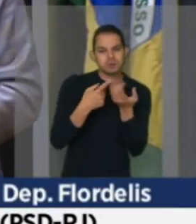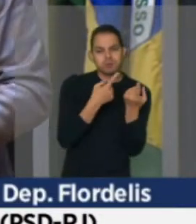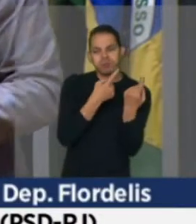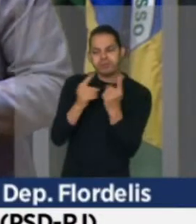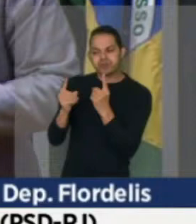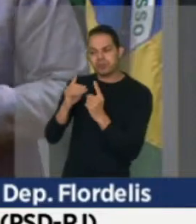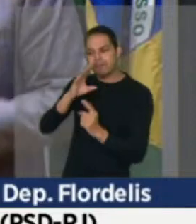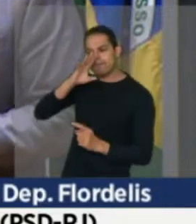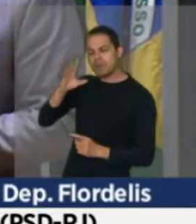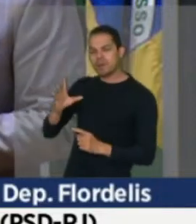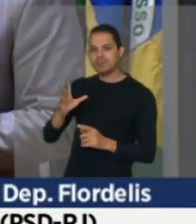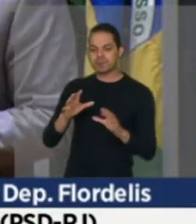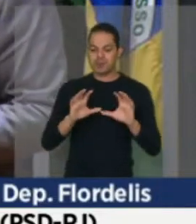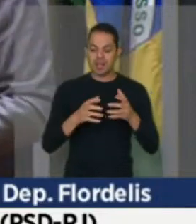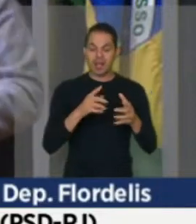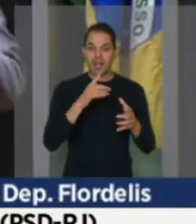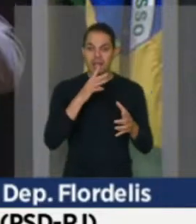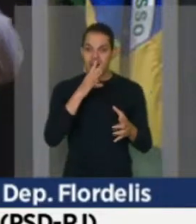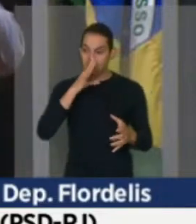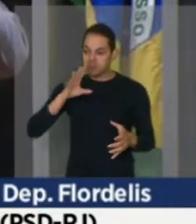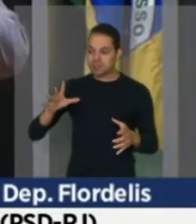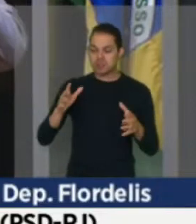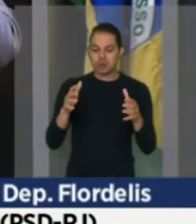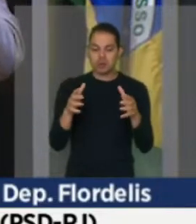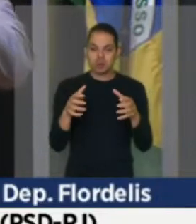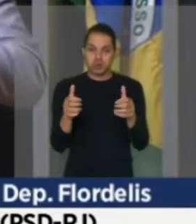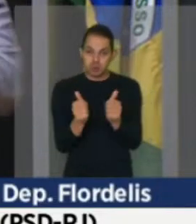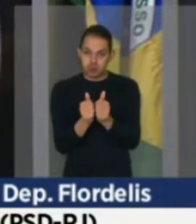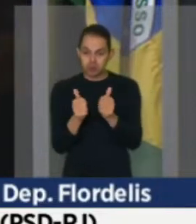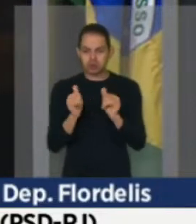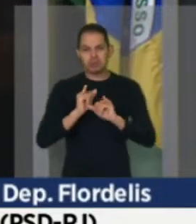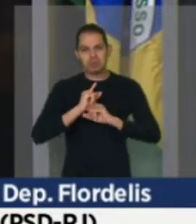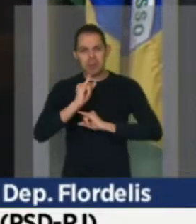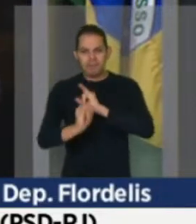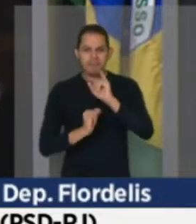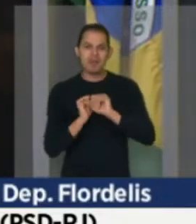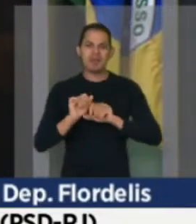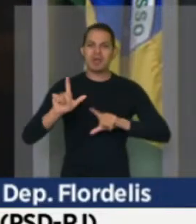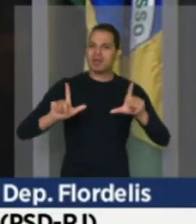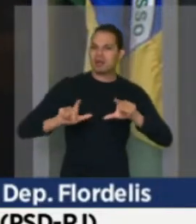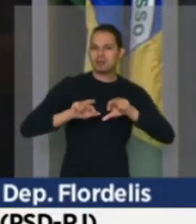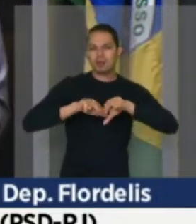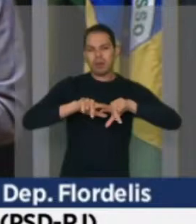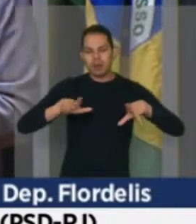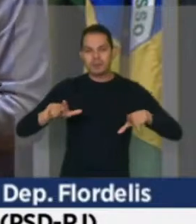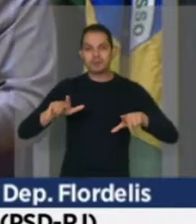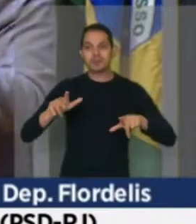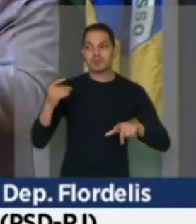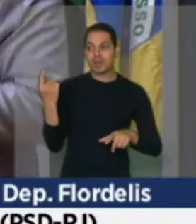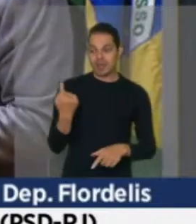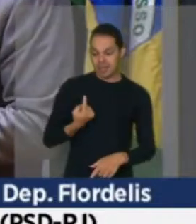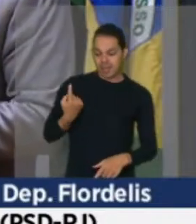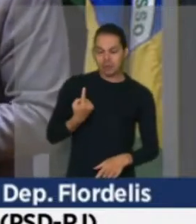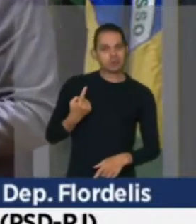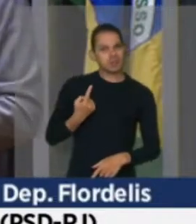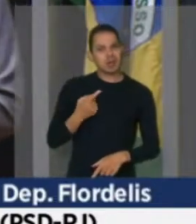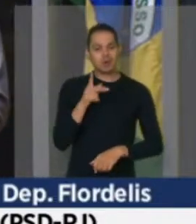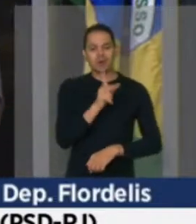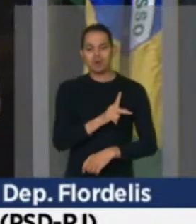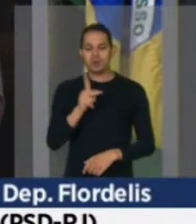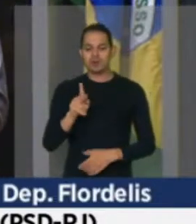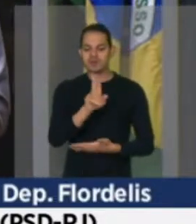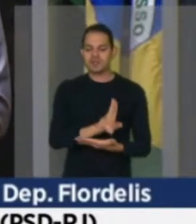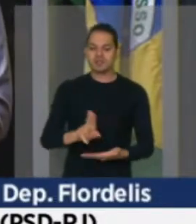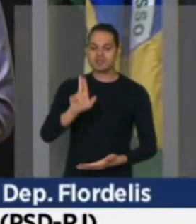entre a acusação e a mídia. E quem fala isso não sou apenas eu ouvi semana passada do professor da Universidade